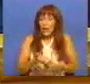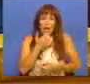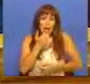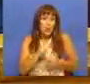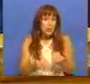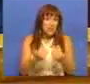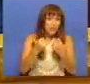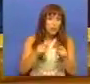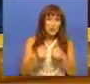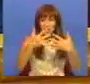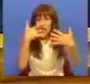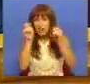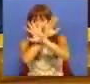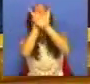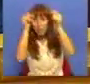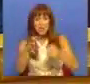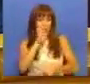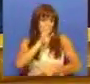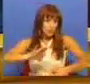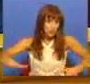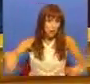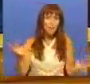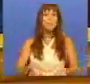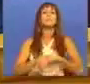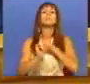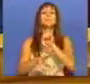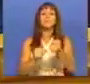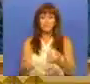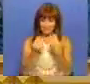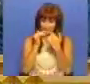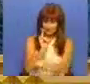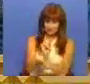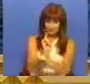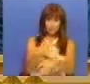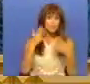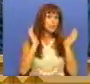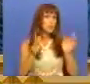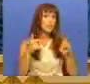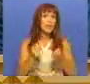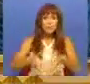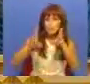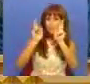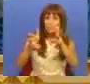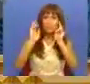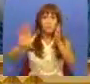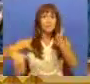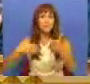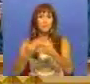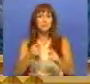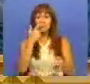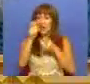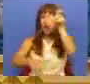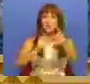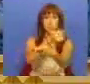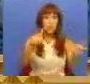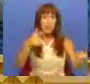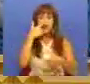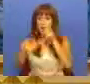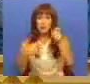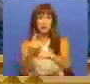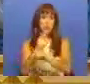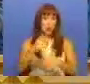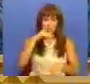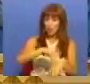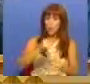de informação, transparência habitual, seria que essa informação já tivesse sido disponibilizada aos utilizadores, aos consumidores,